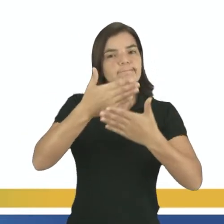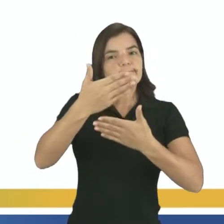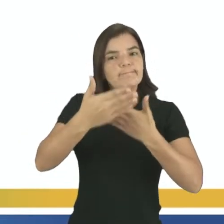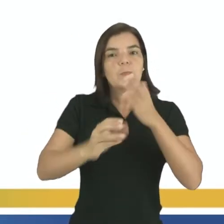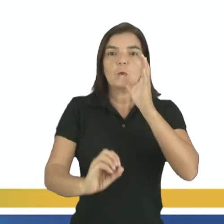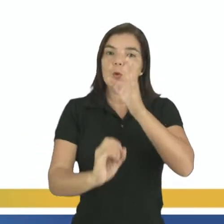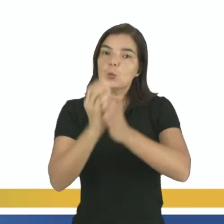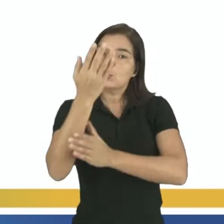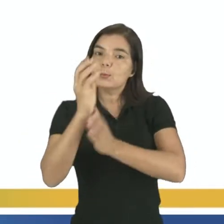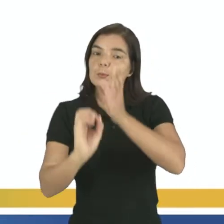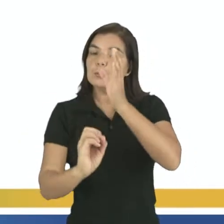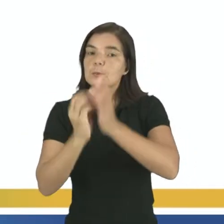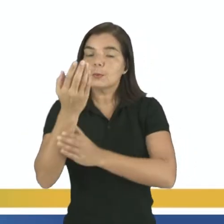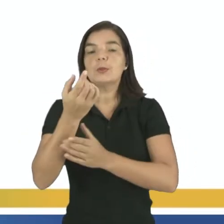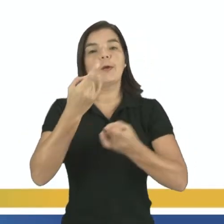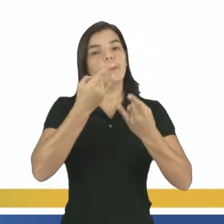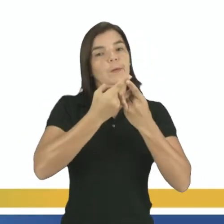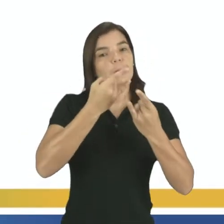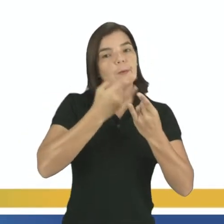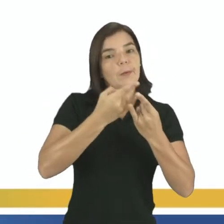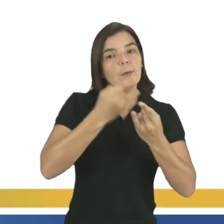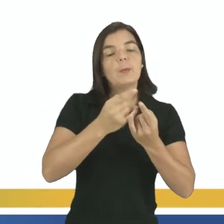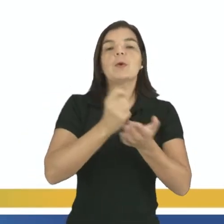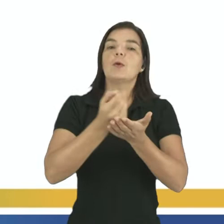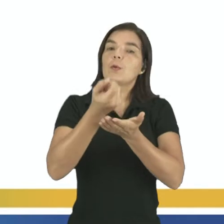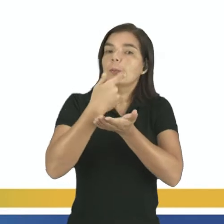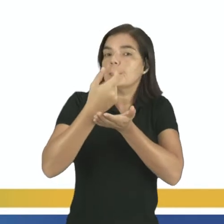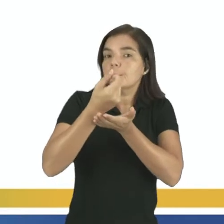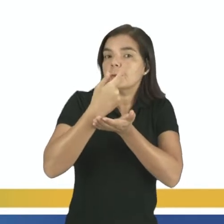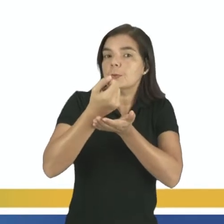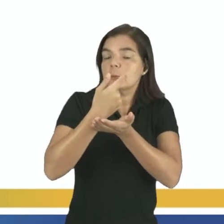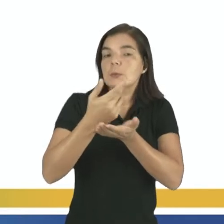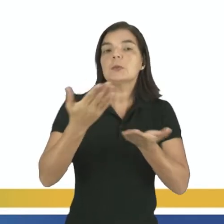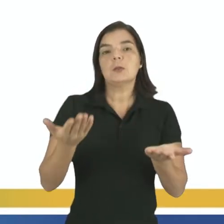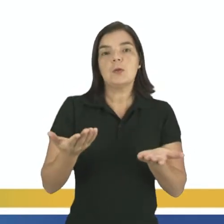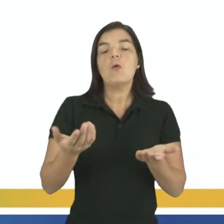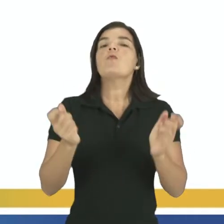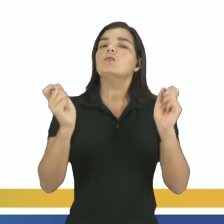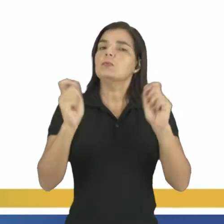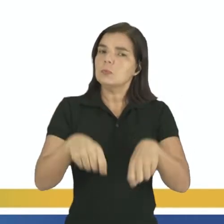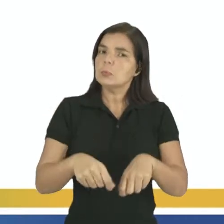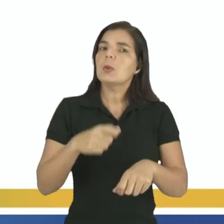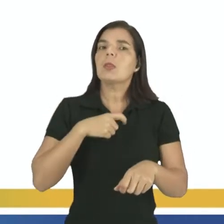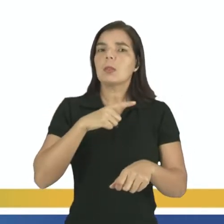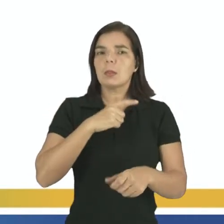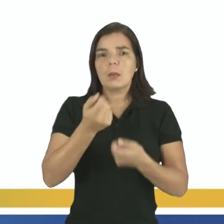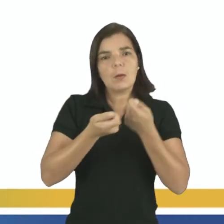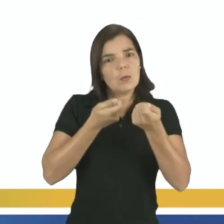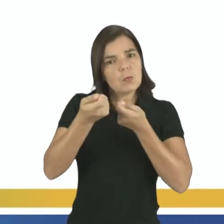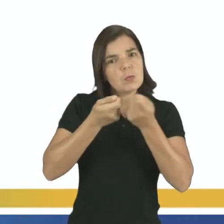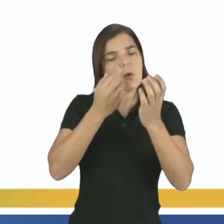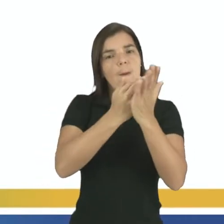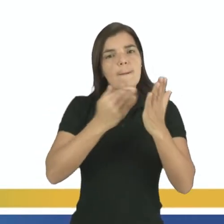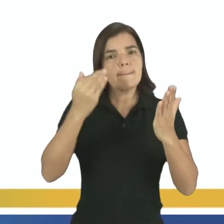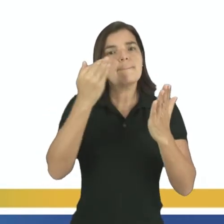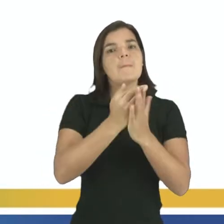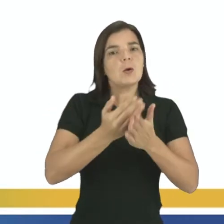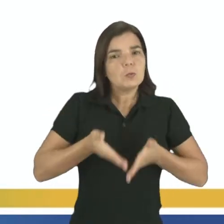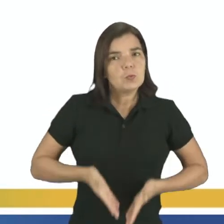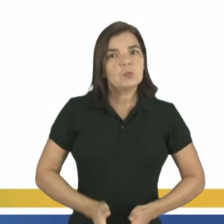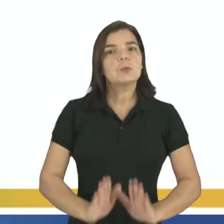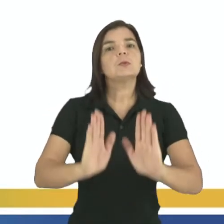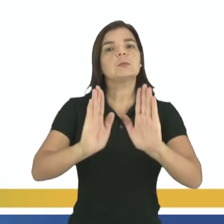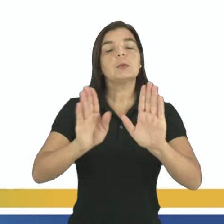foram surgindo preservativos, pílulas anticoncepcionais, foi possível ter um controle maior da